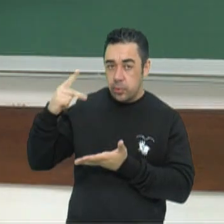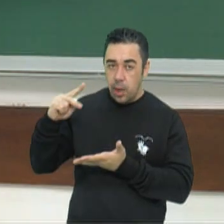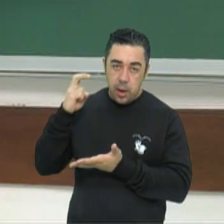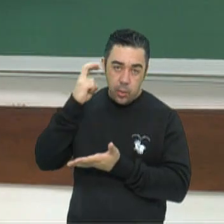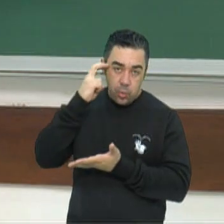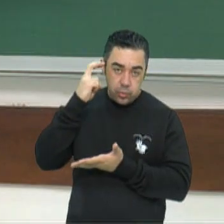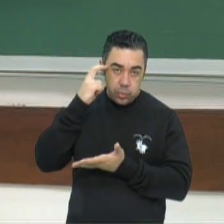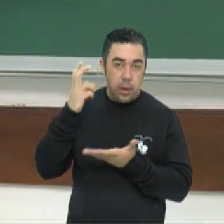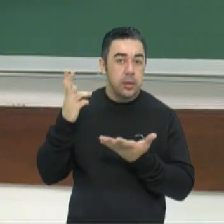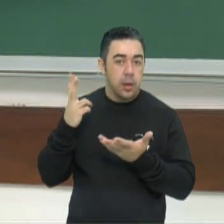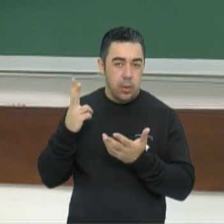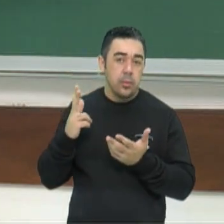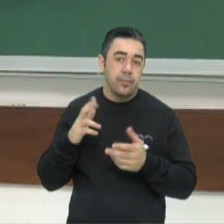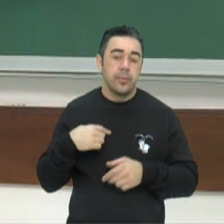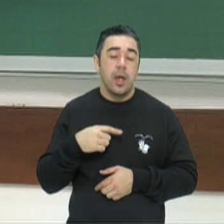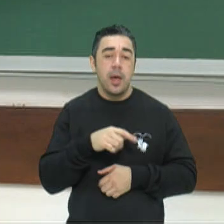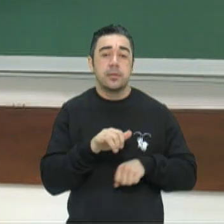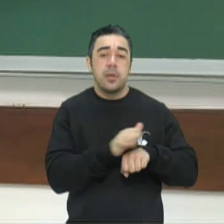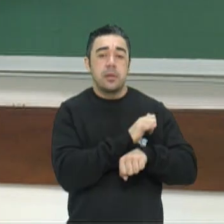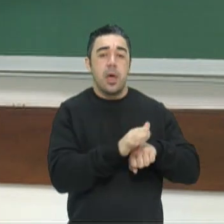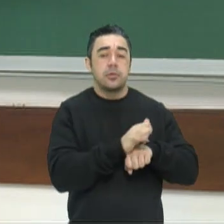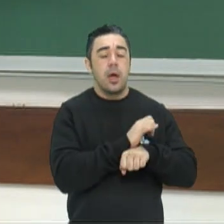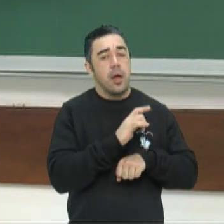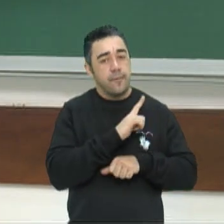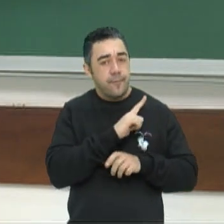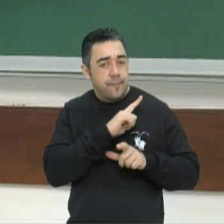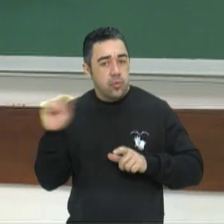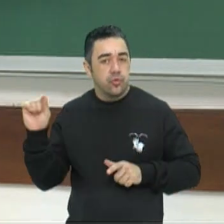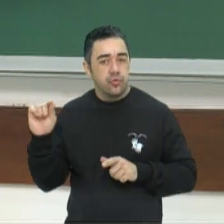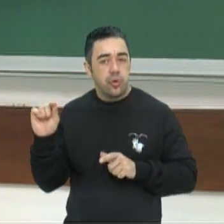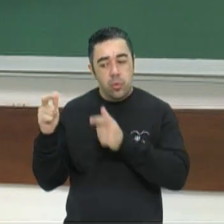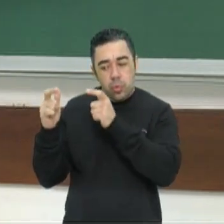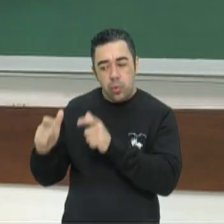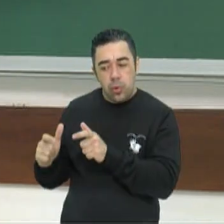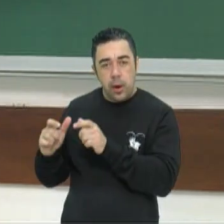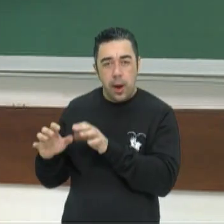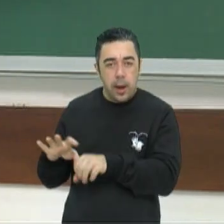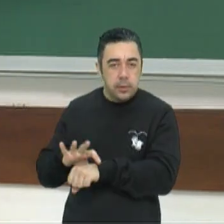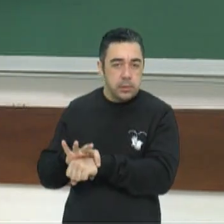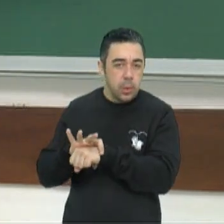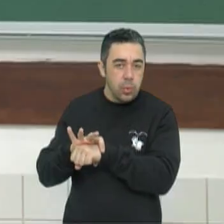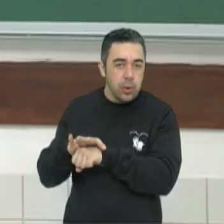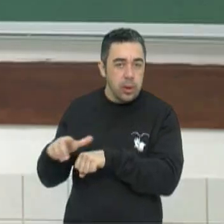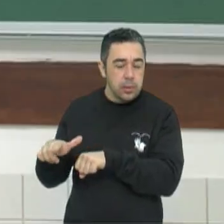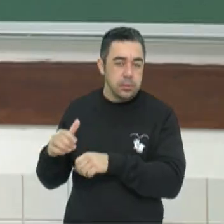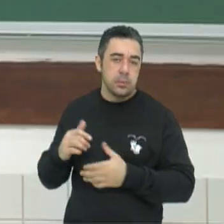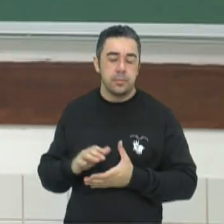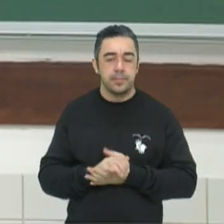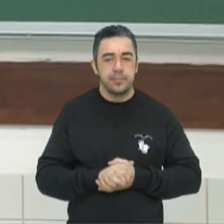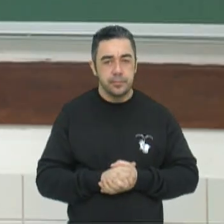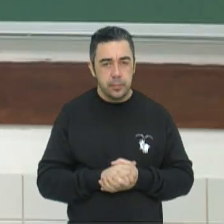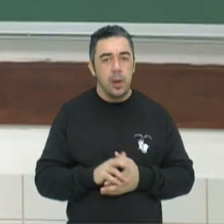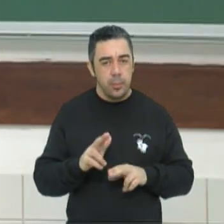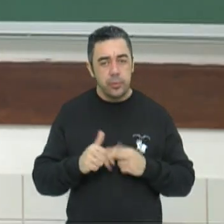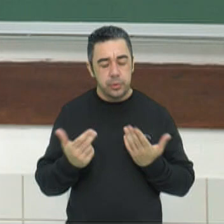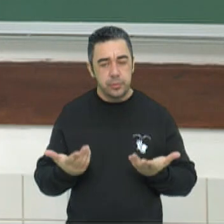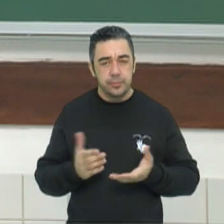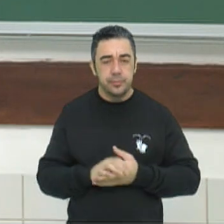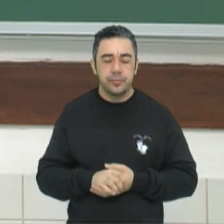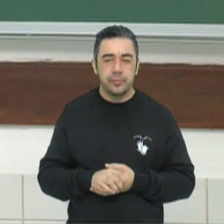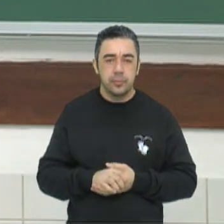quê? Foi a fuga para um local mais seguro, mais distante desse processo de colonização dos